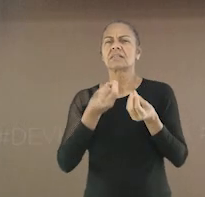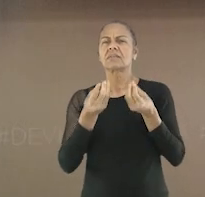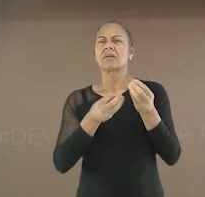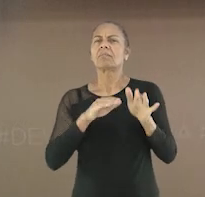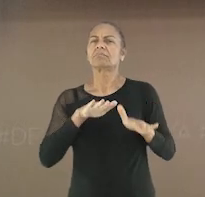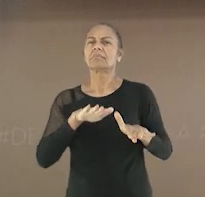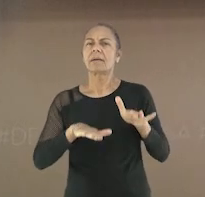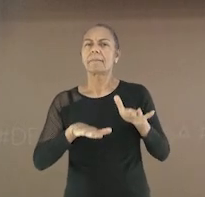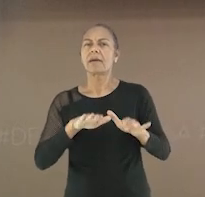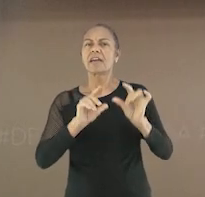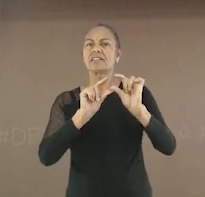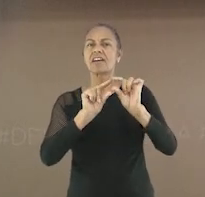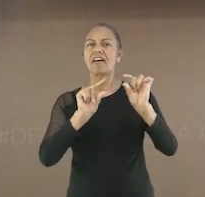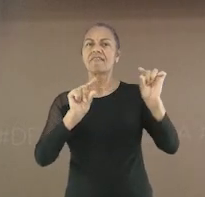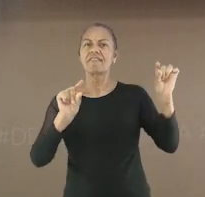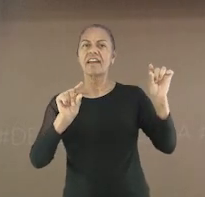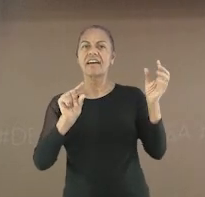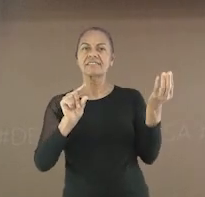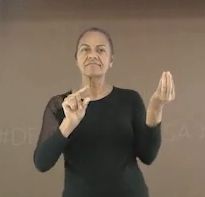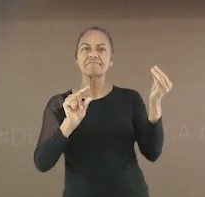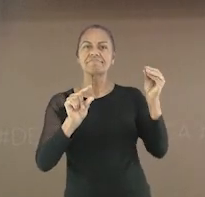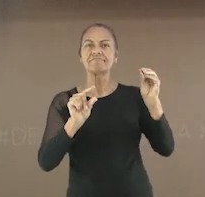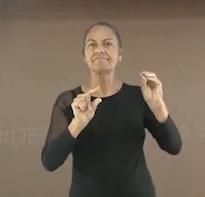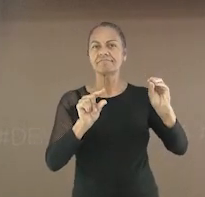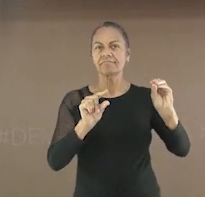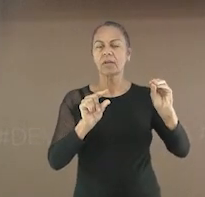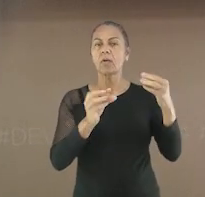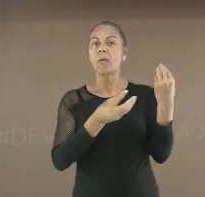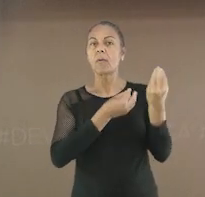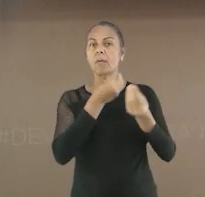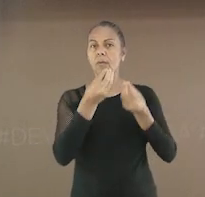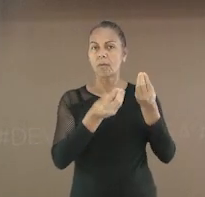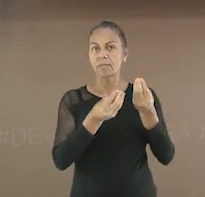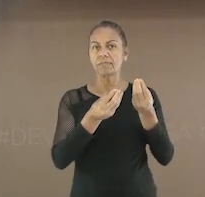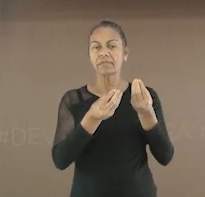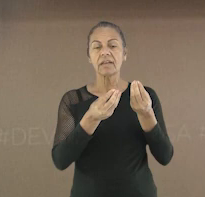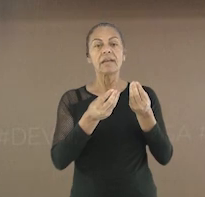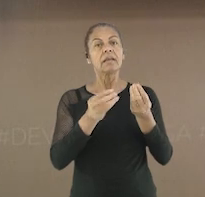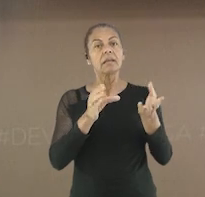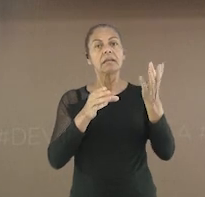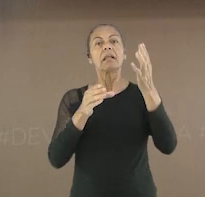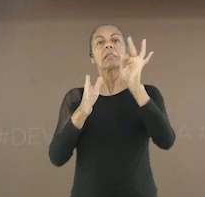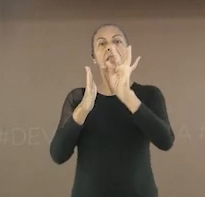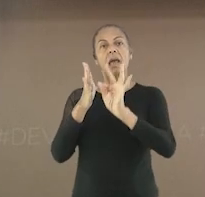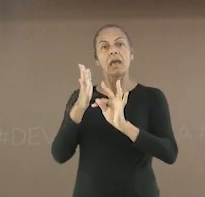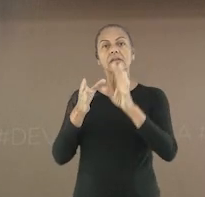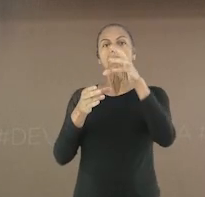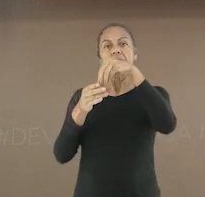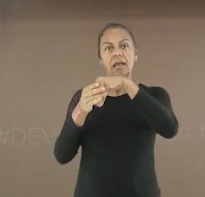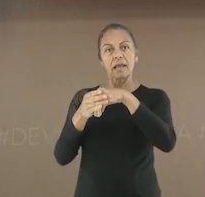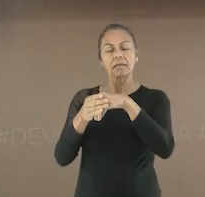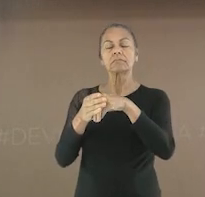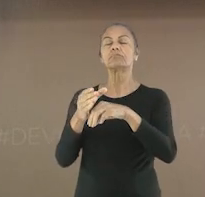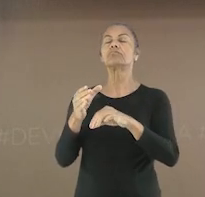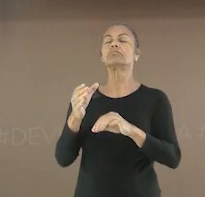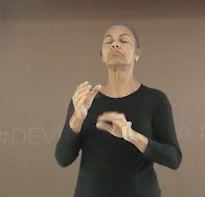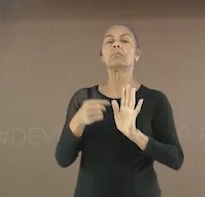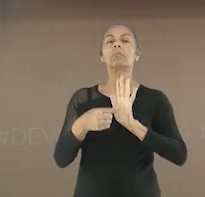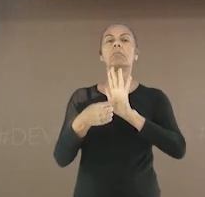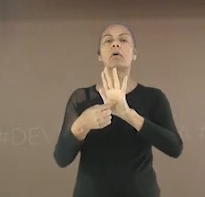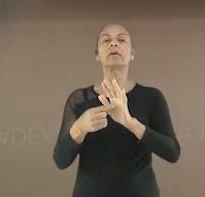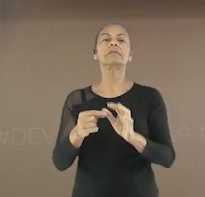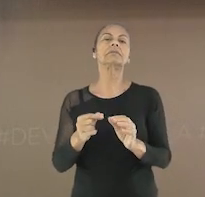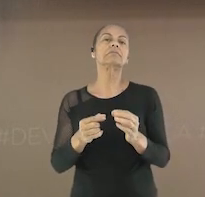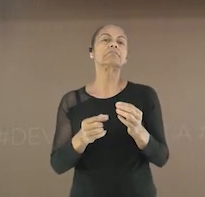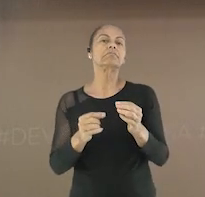na frase. Mas na maioria das vezes, essas palavras aparecem no texto como substantivos. O que